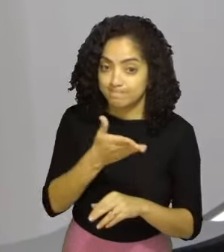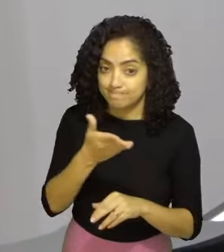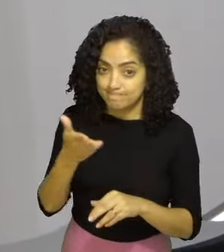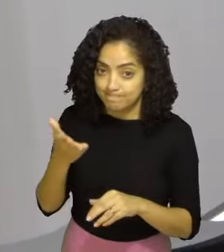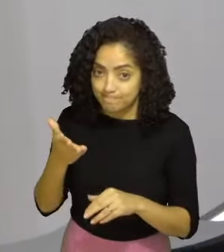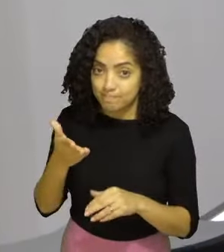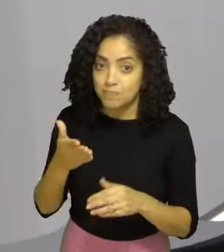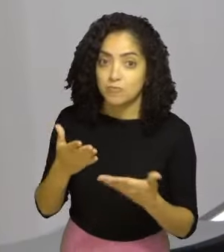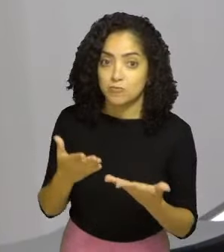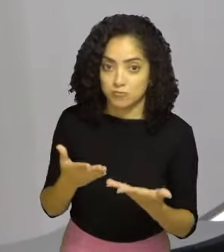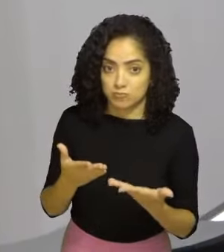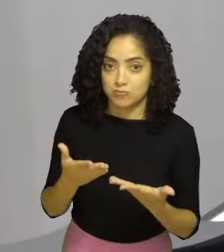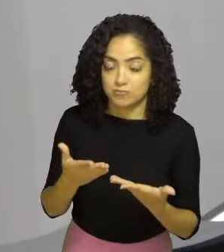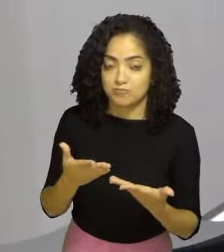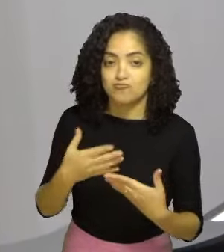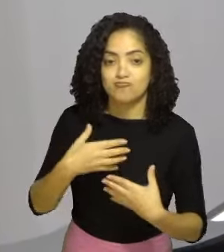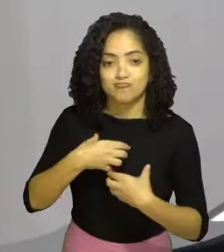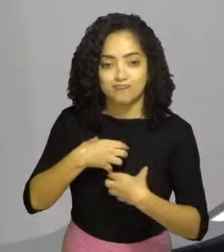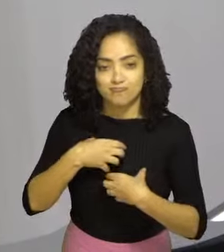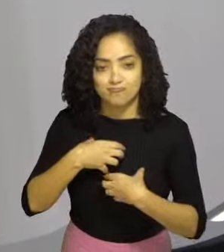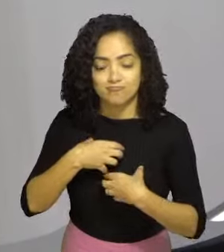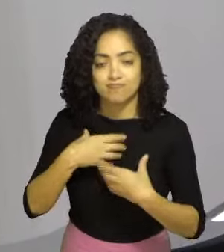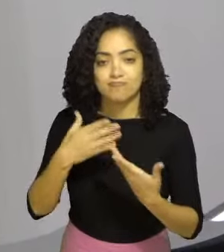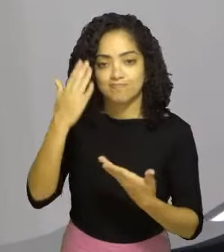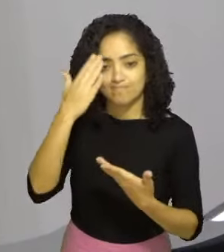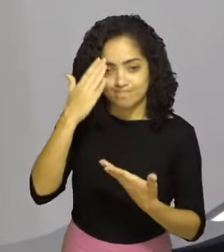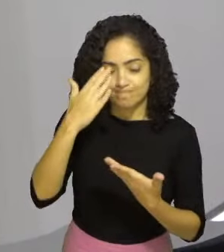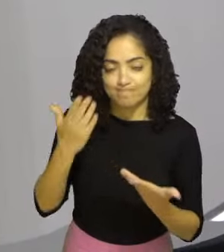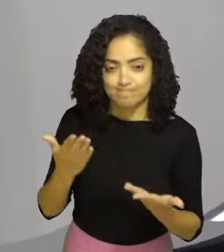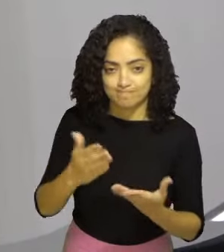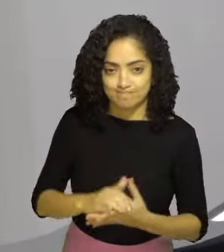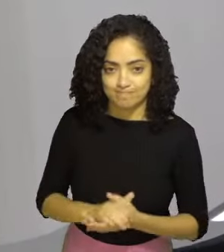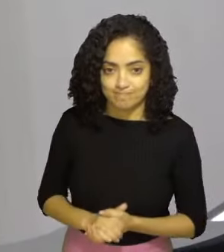delas ressoem em vocês sobre forma de presente.